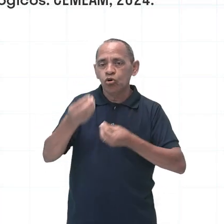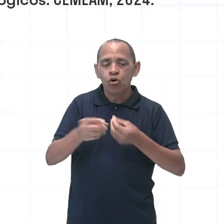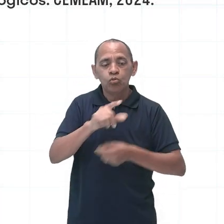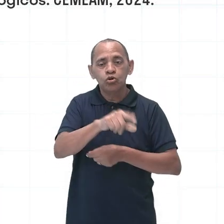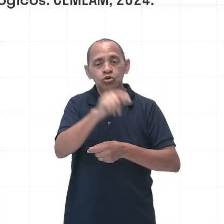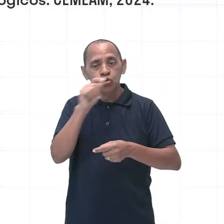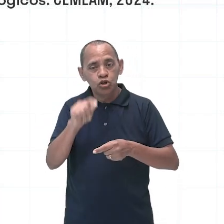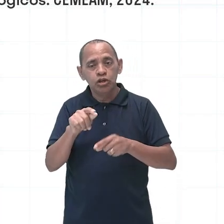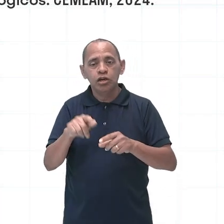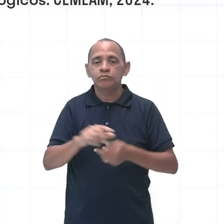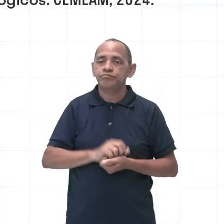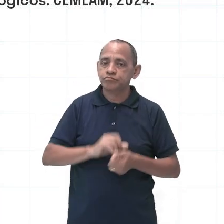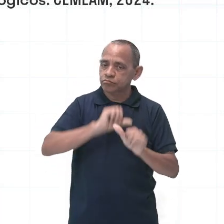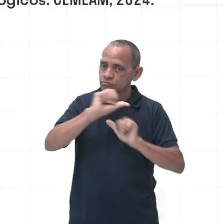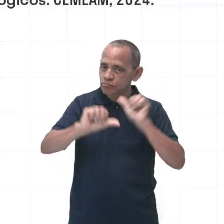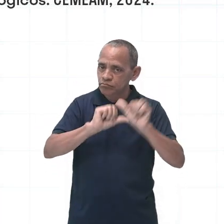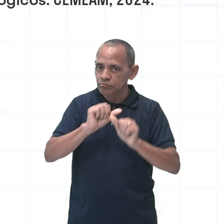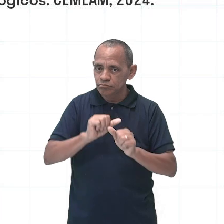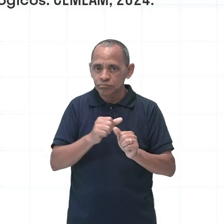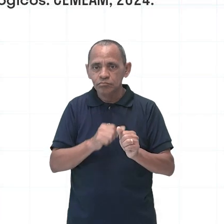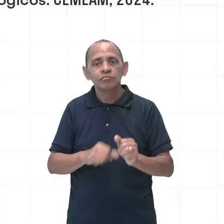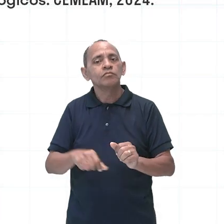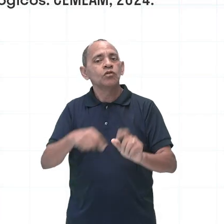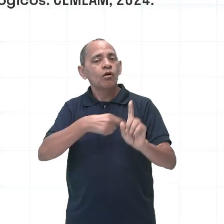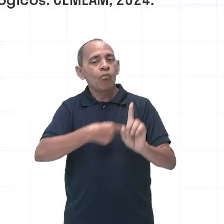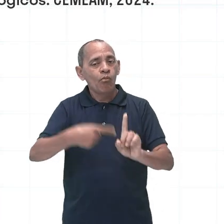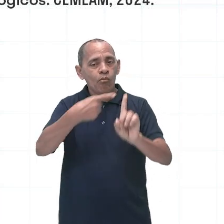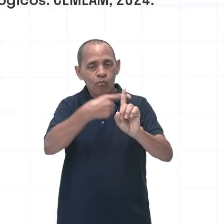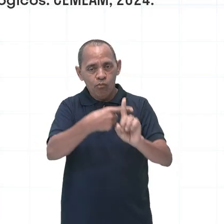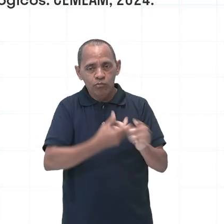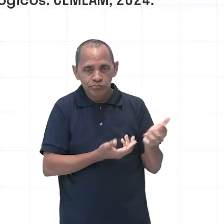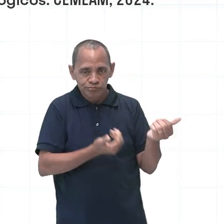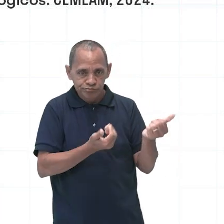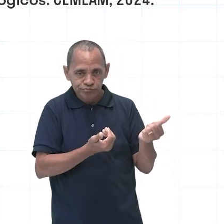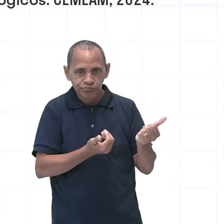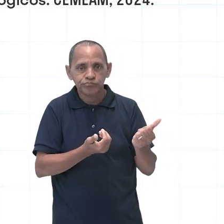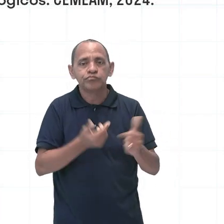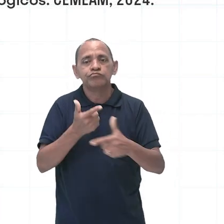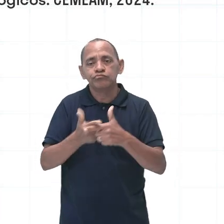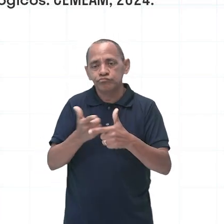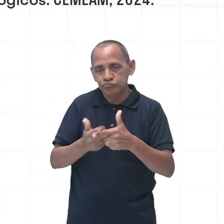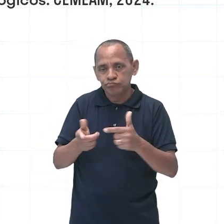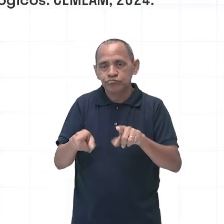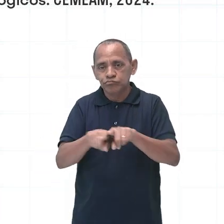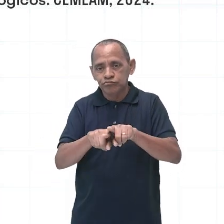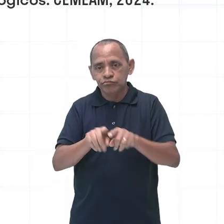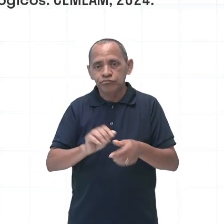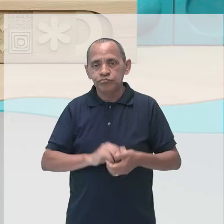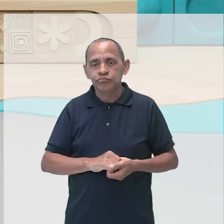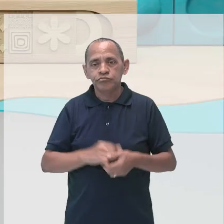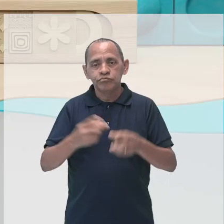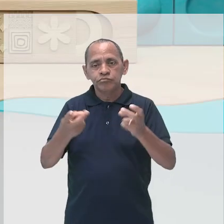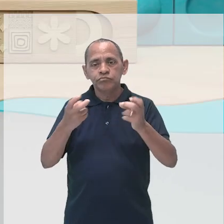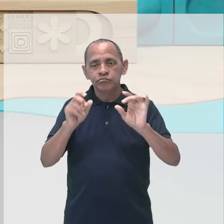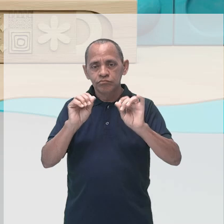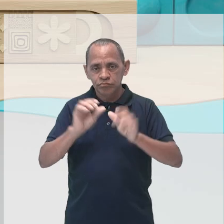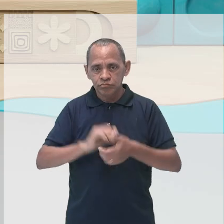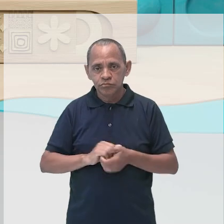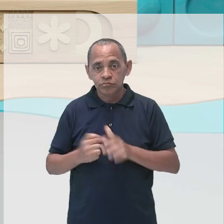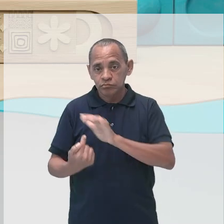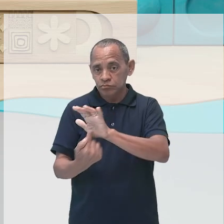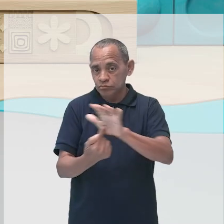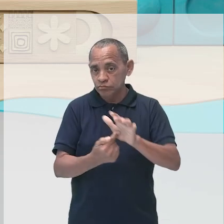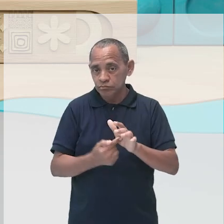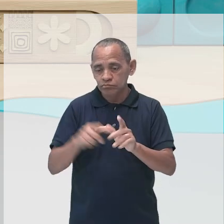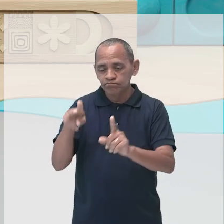mudança positiva de jovens infratores, ok? Percebam, gente, que ele apresenta